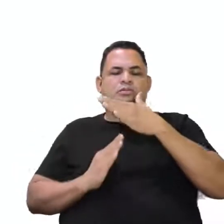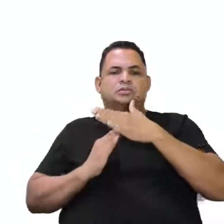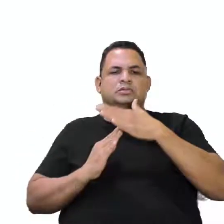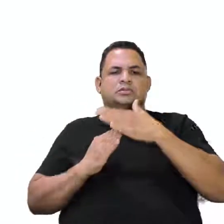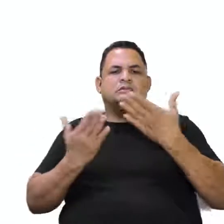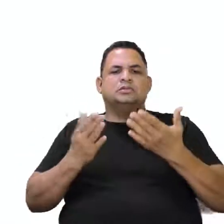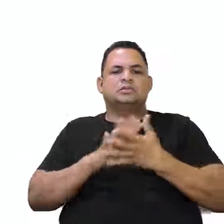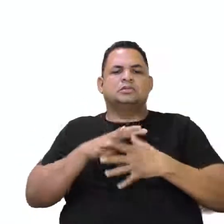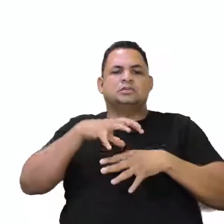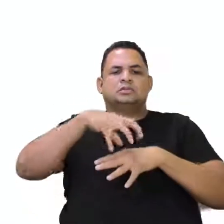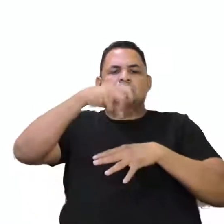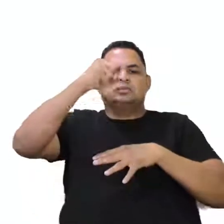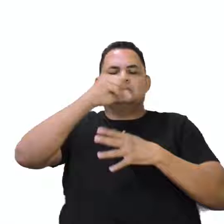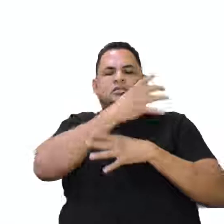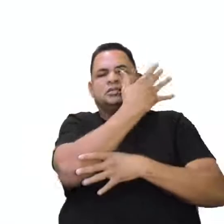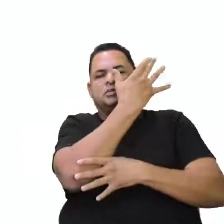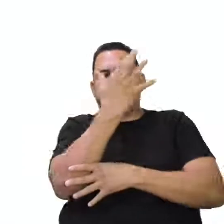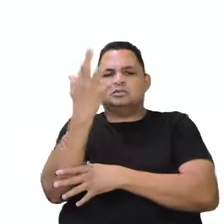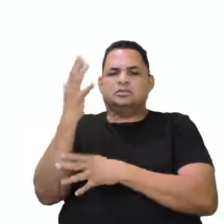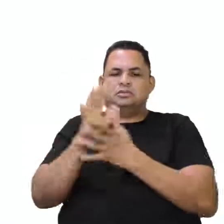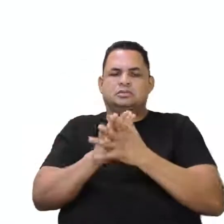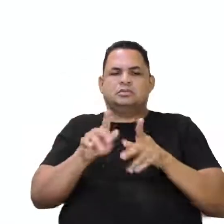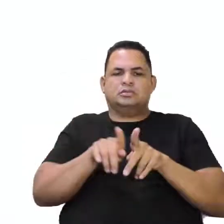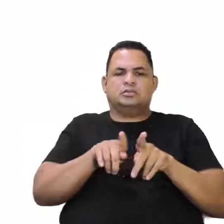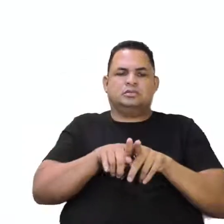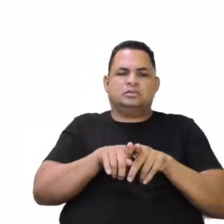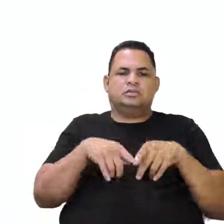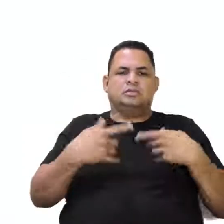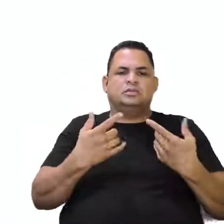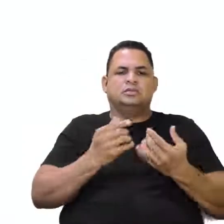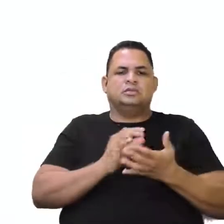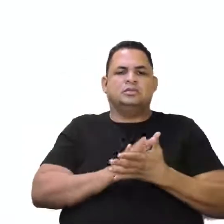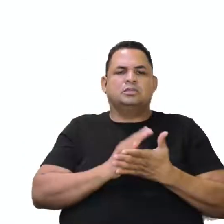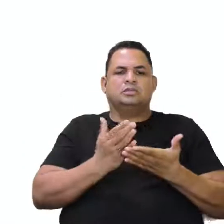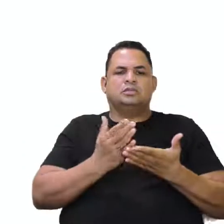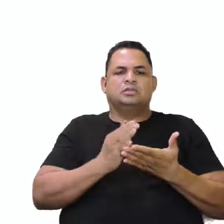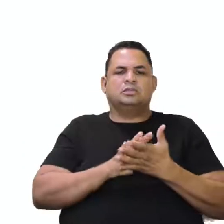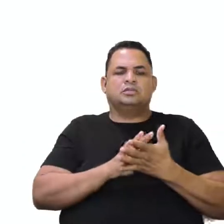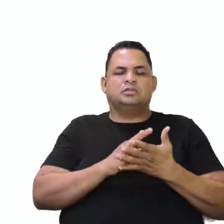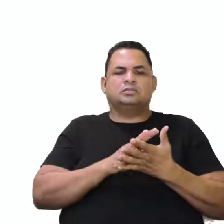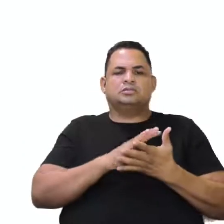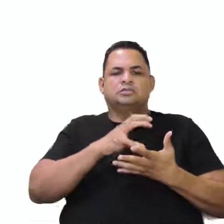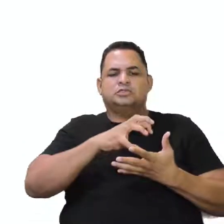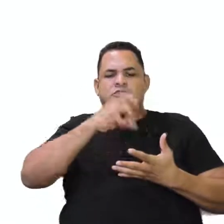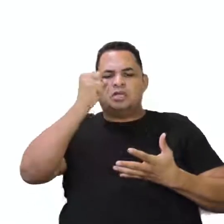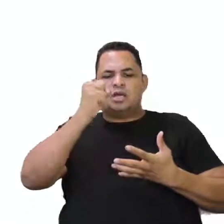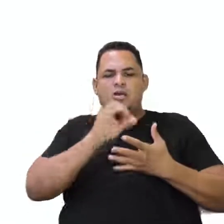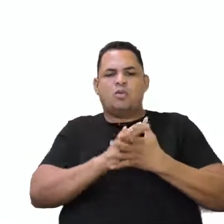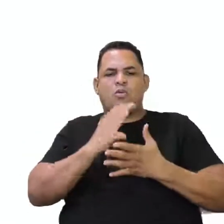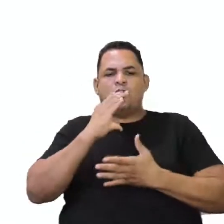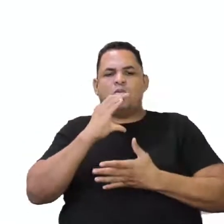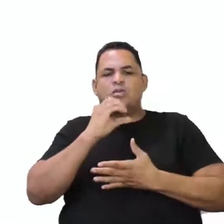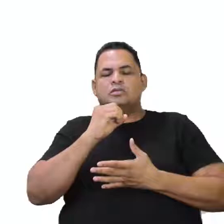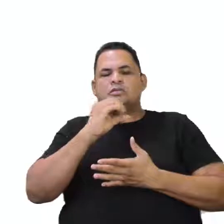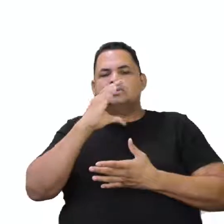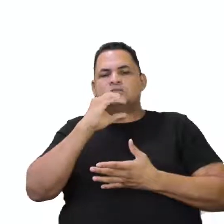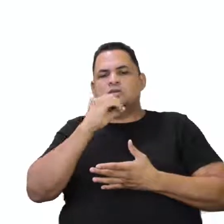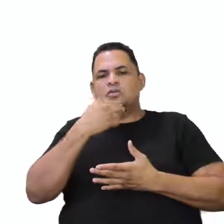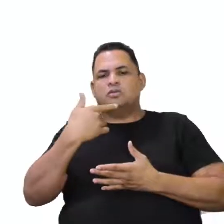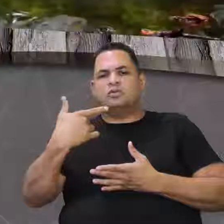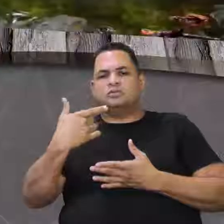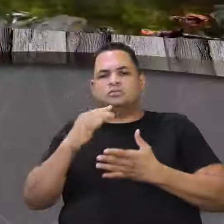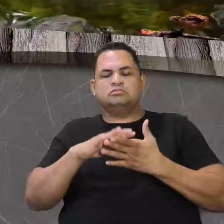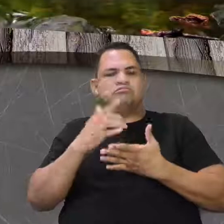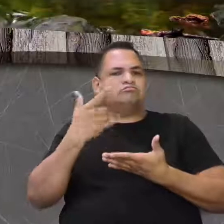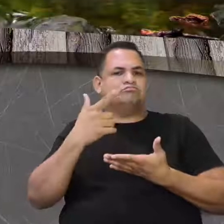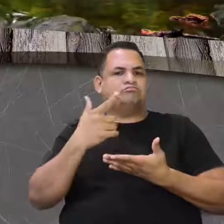e aí você está retirando a vegetação, que também iria fazer aquele sequestro do carbono, lembra? Não